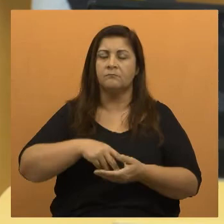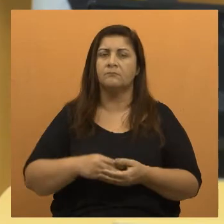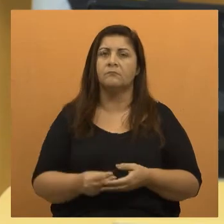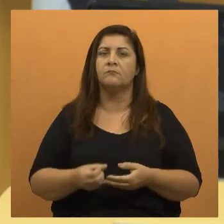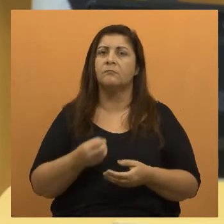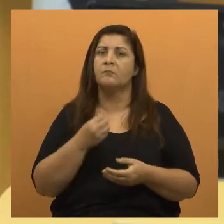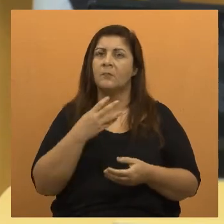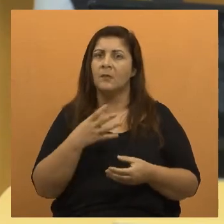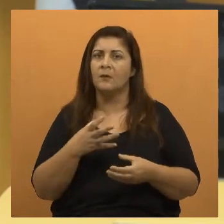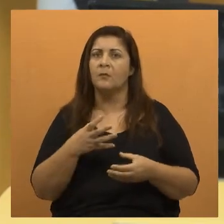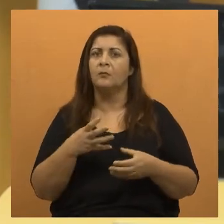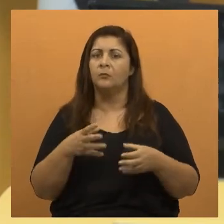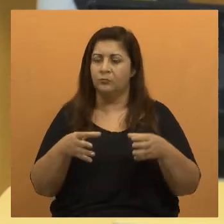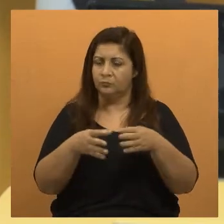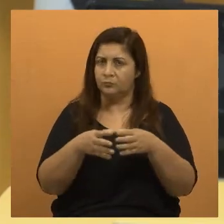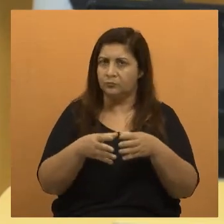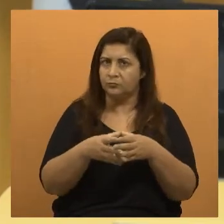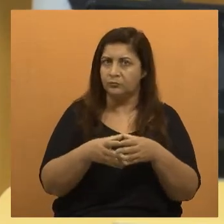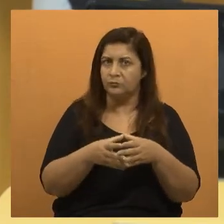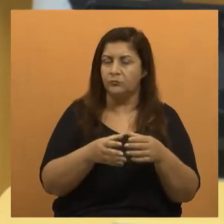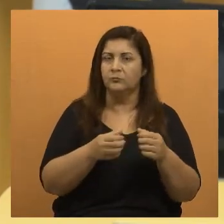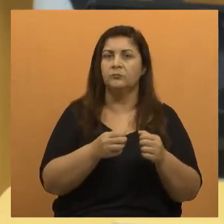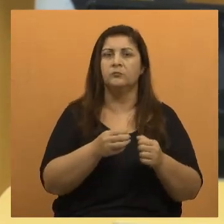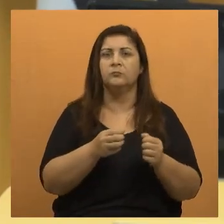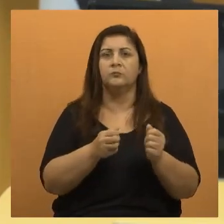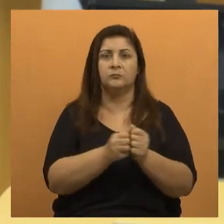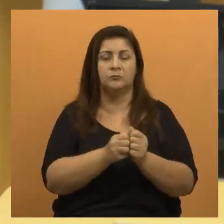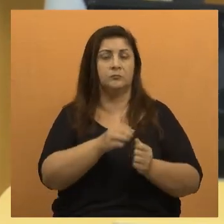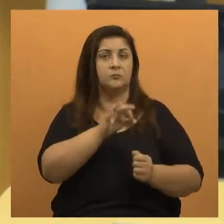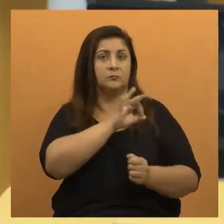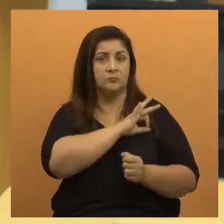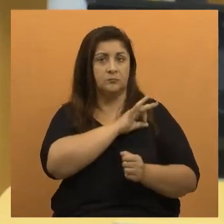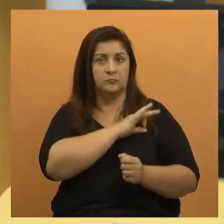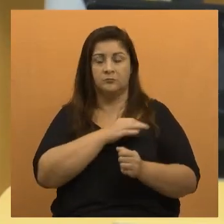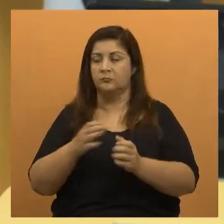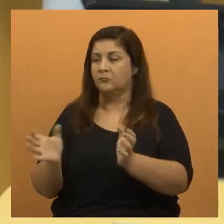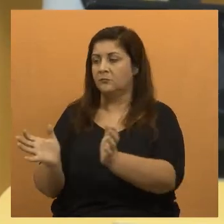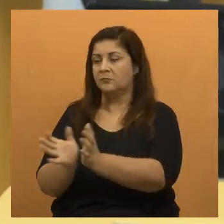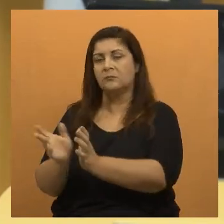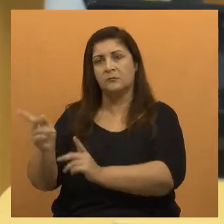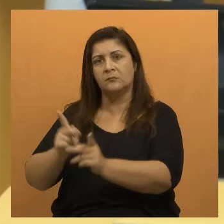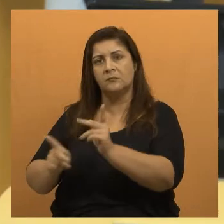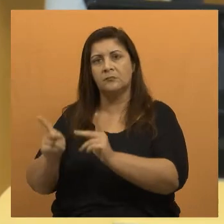bem-sucedida iniciativa da polícia orientada para a comunidade em curso no Brasil.